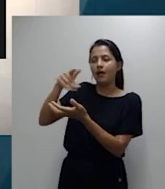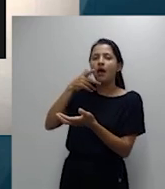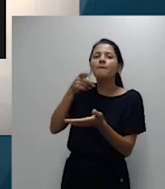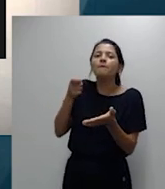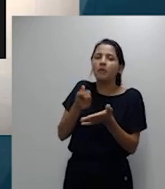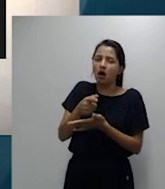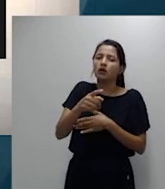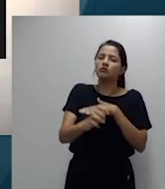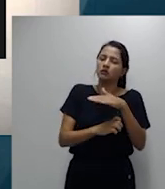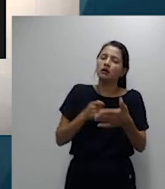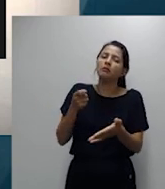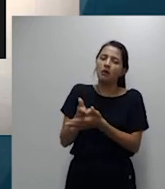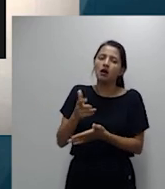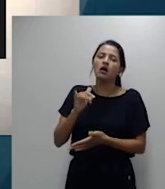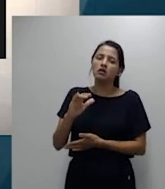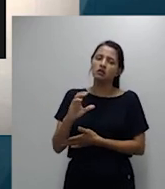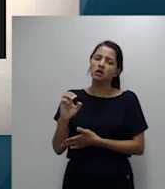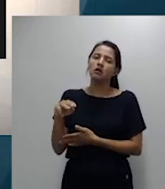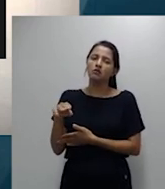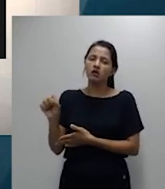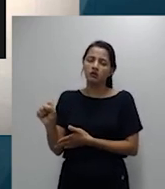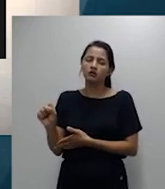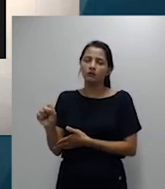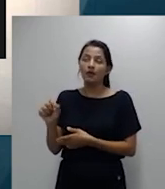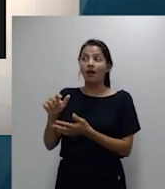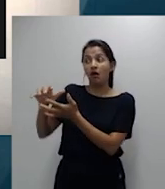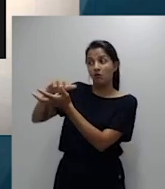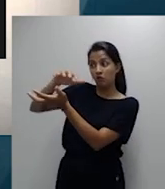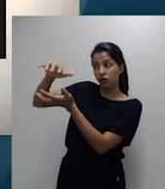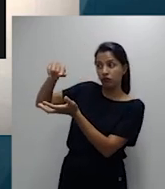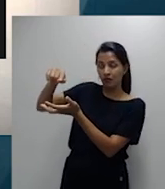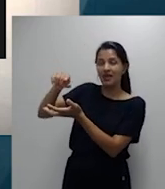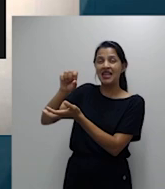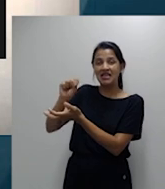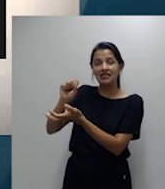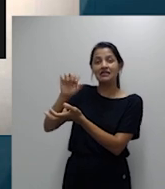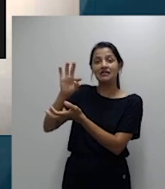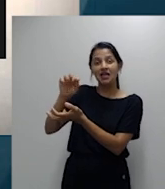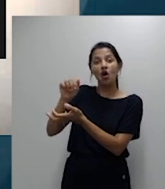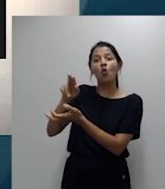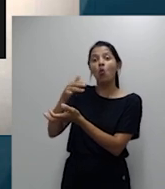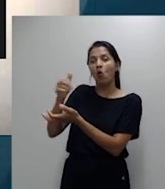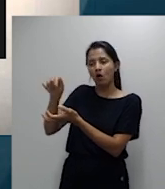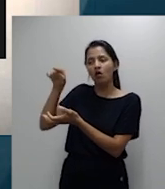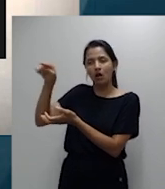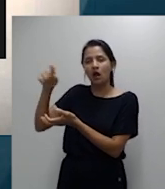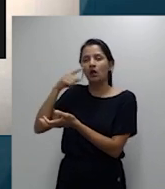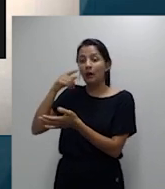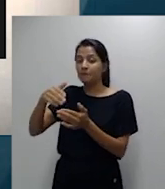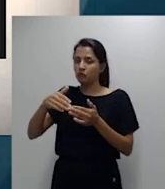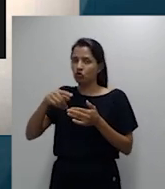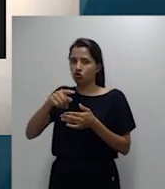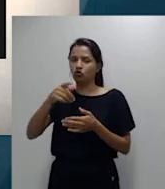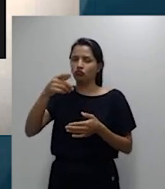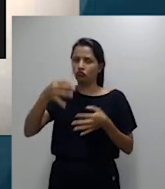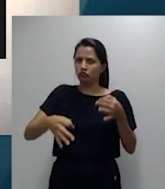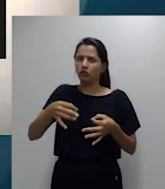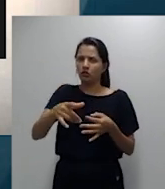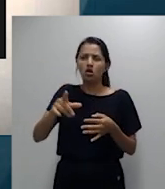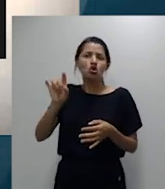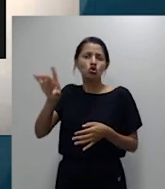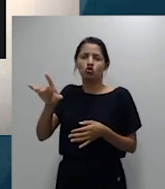fêmea vai estar o homem que é a recorrida nestes autos ela eu fui